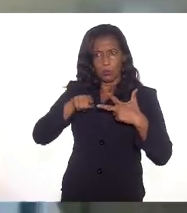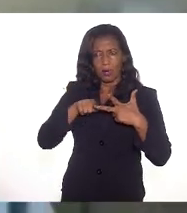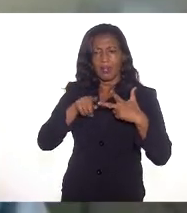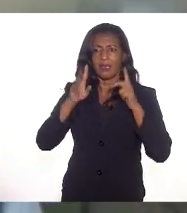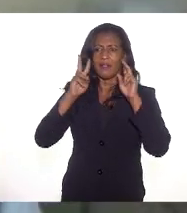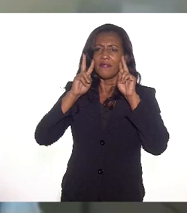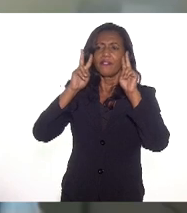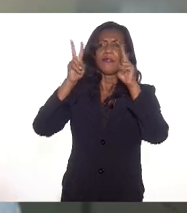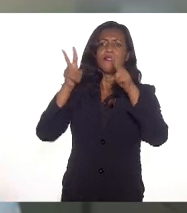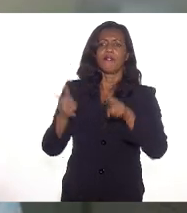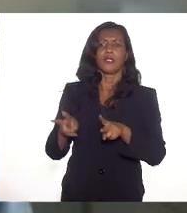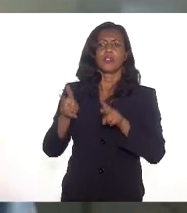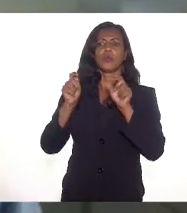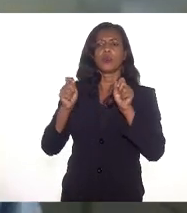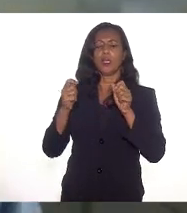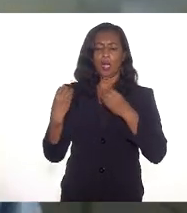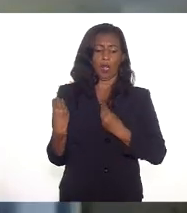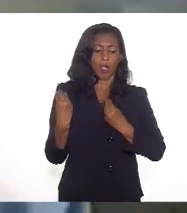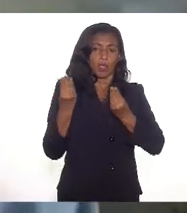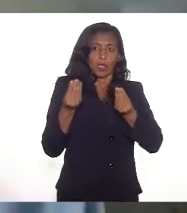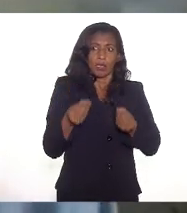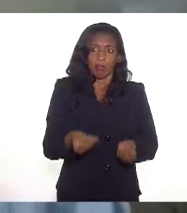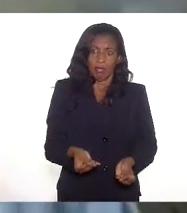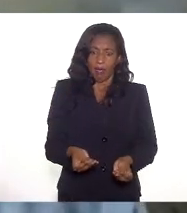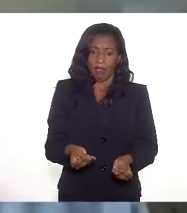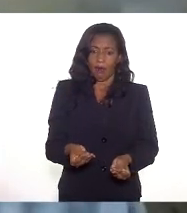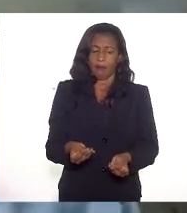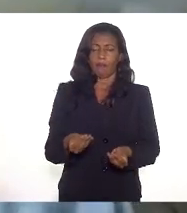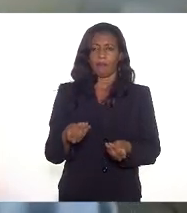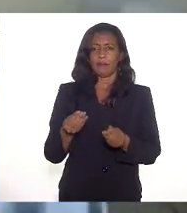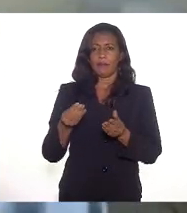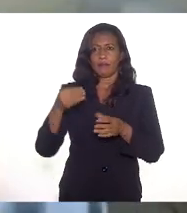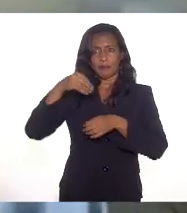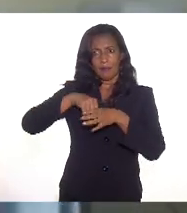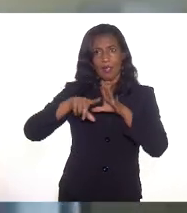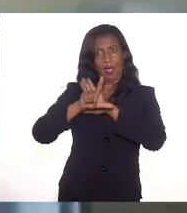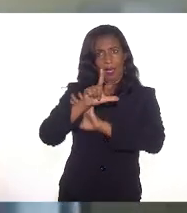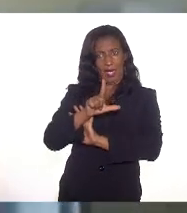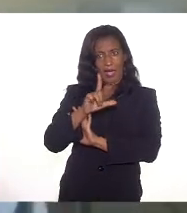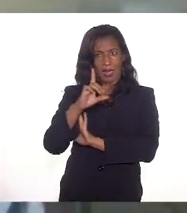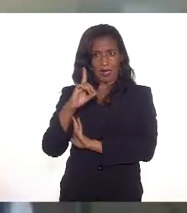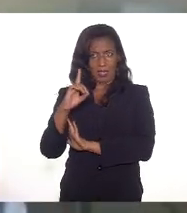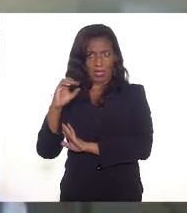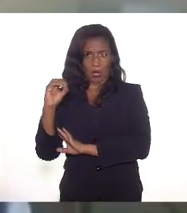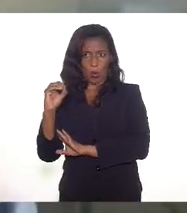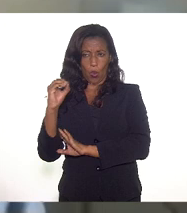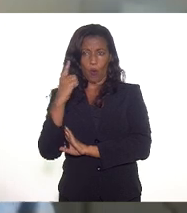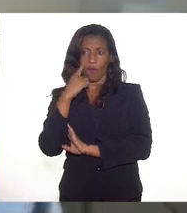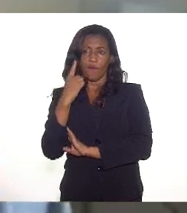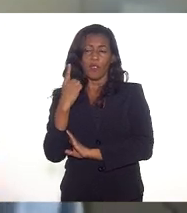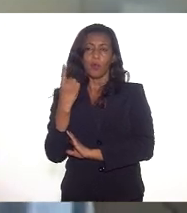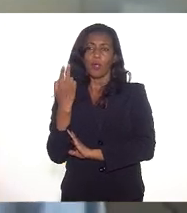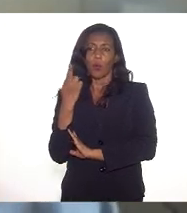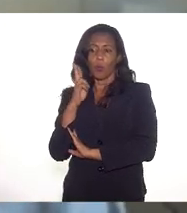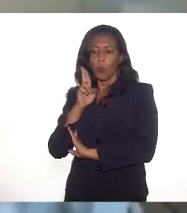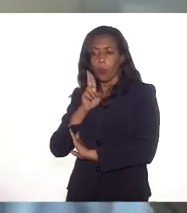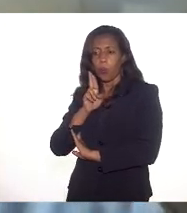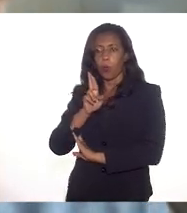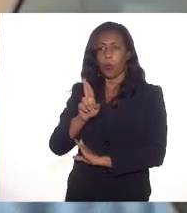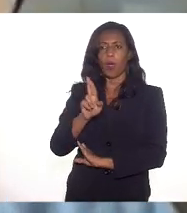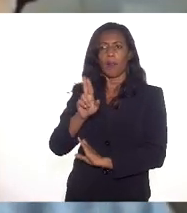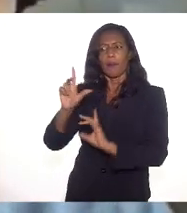visam garantir, através da LDO, resultados que possam minimizar